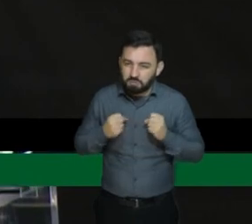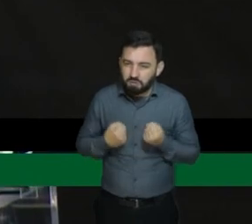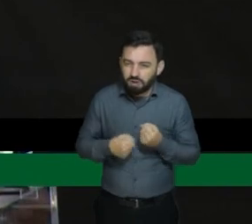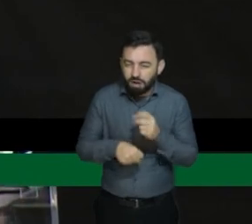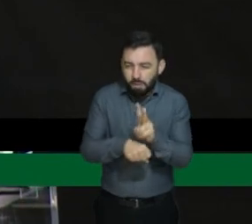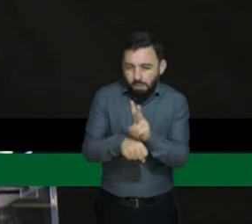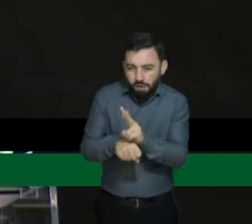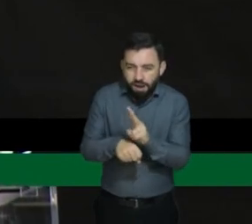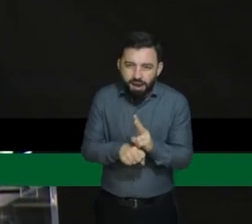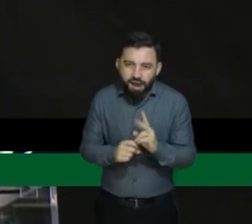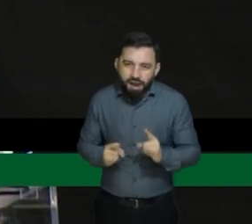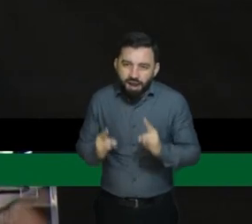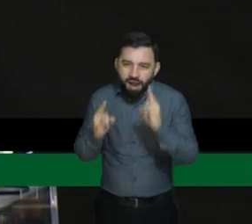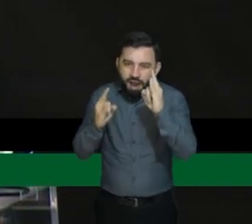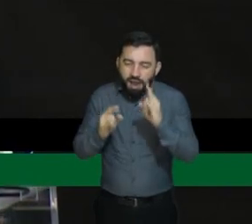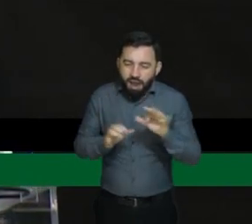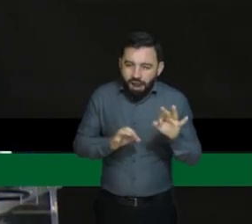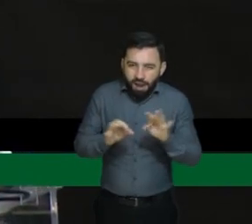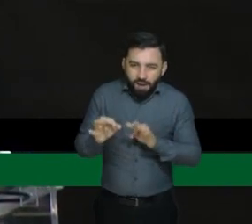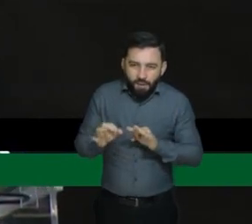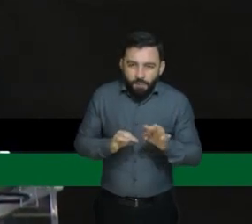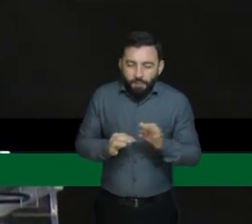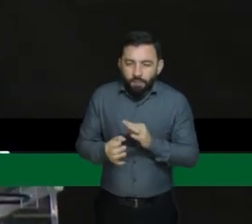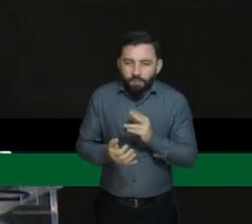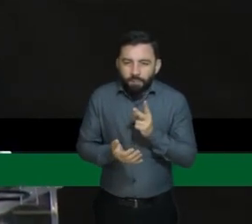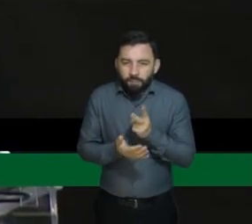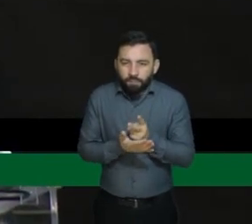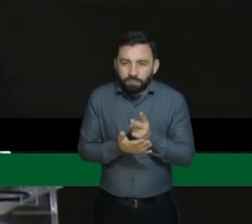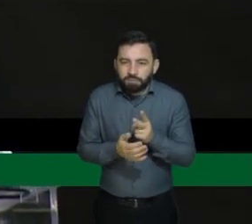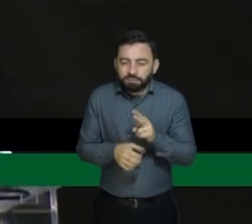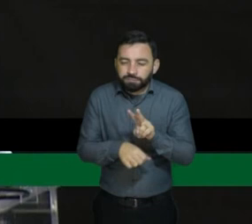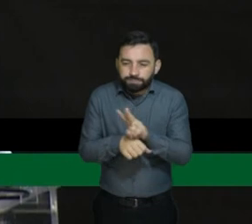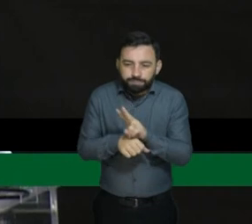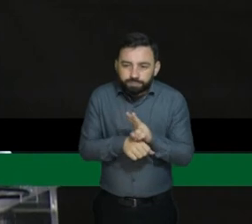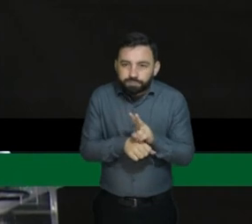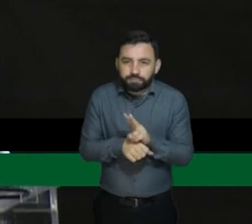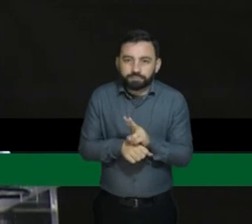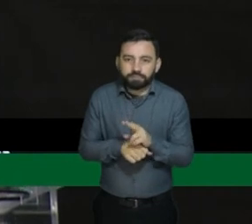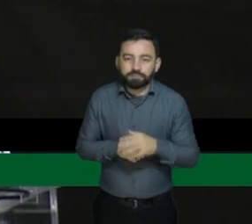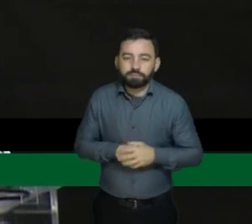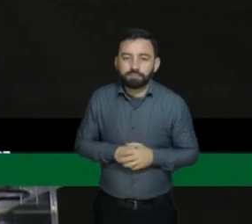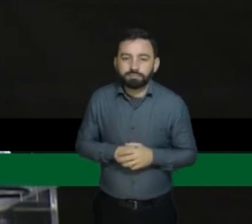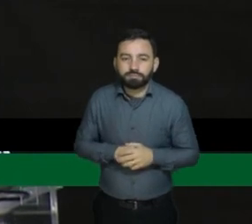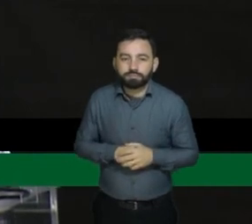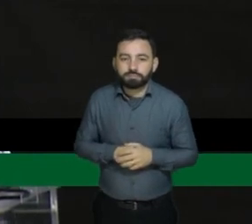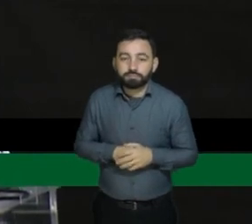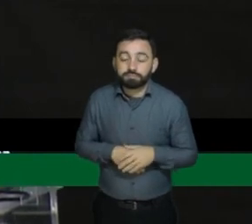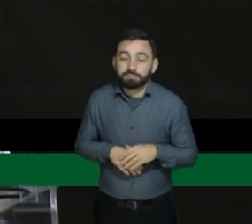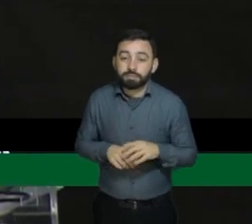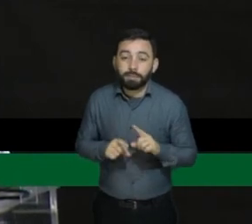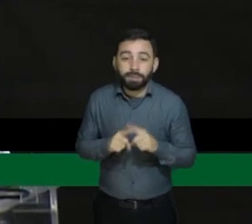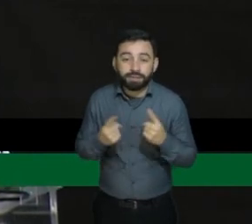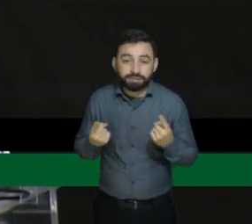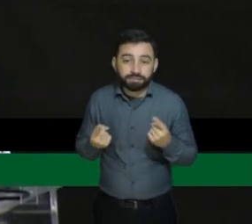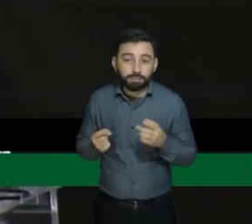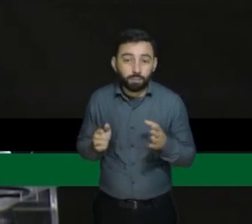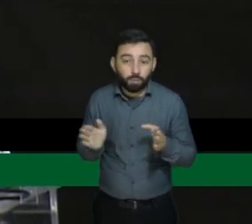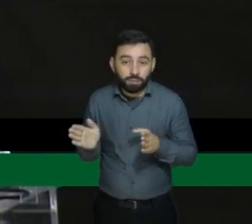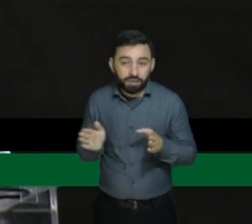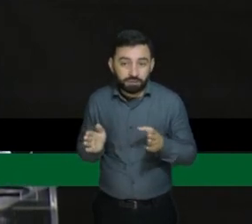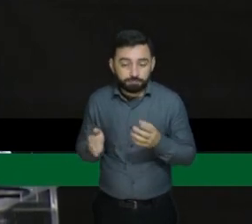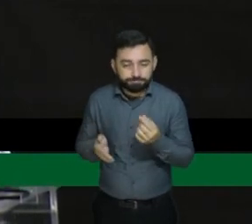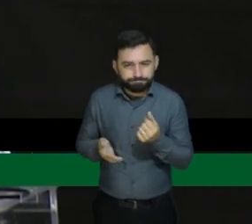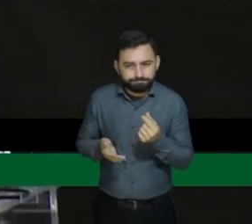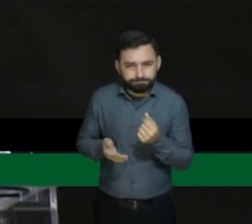vem realizando a manutenção dentro das suas possibilidades. Todavia, no momento, urge um aporte